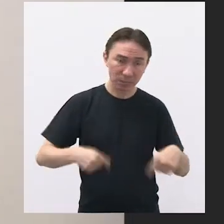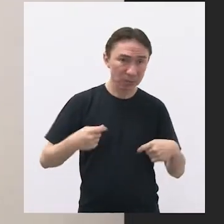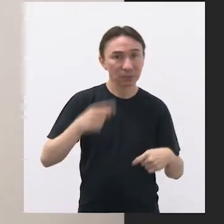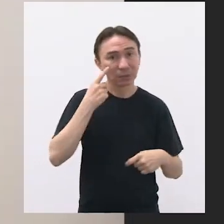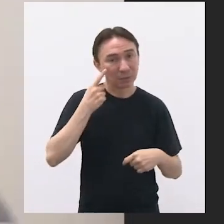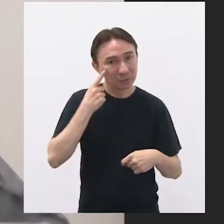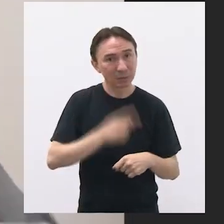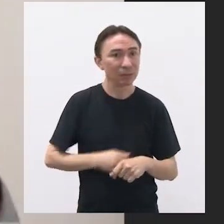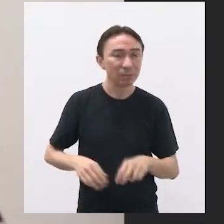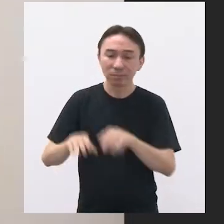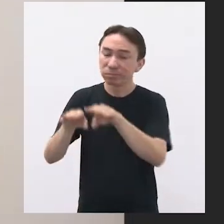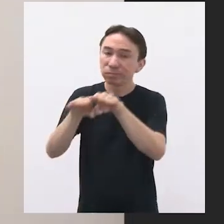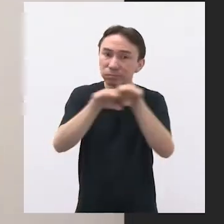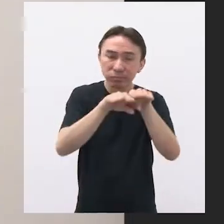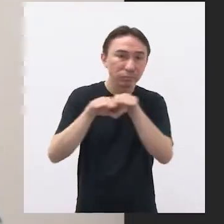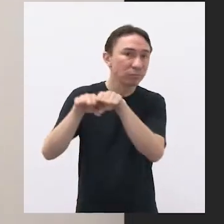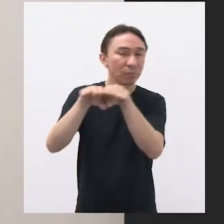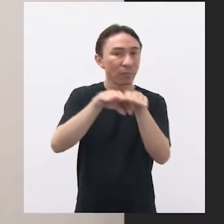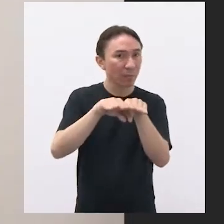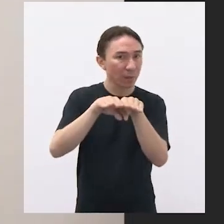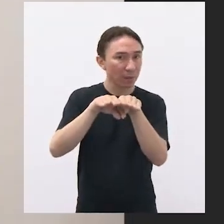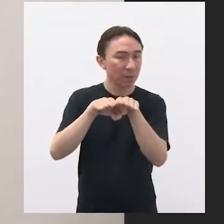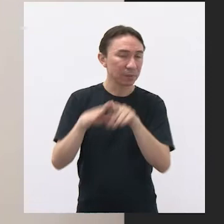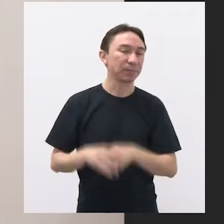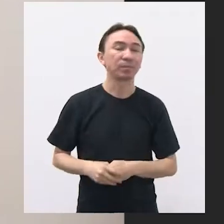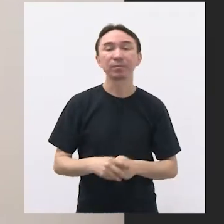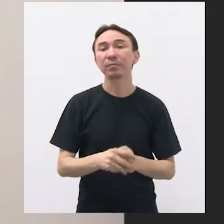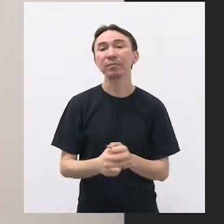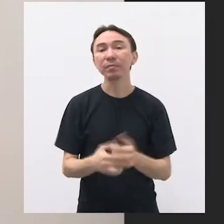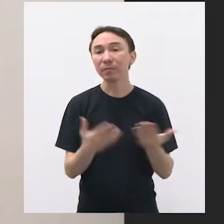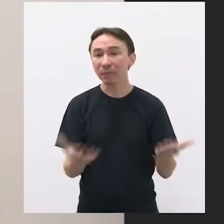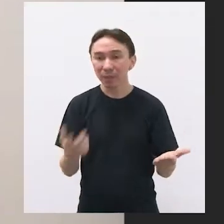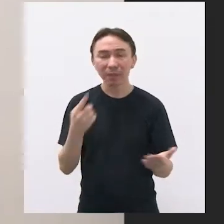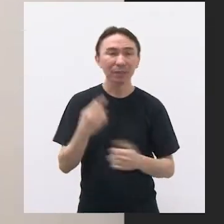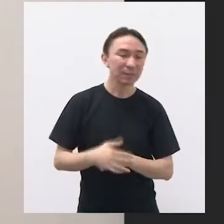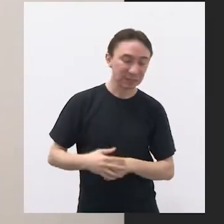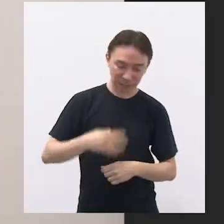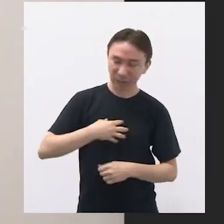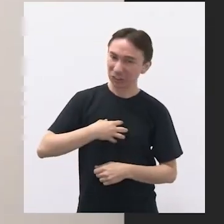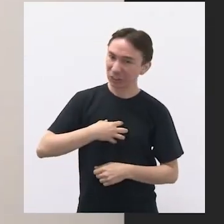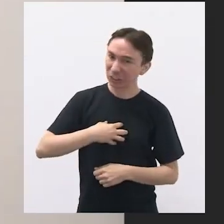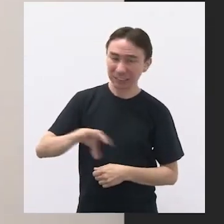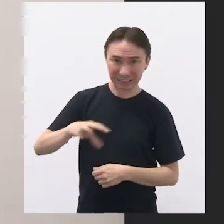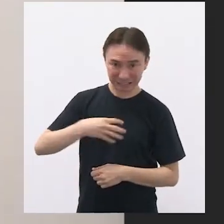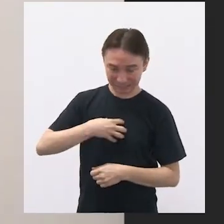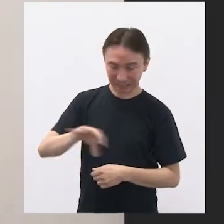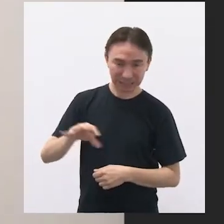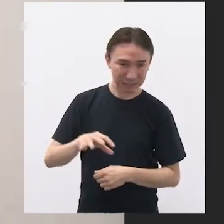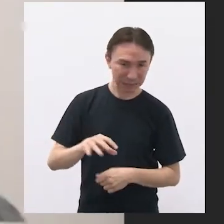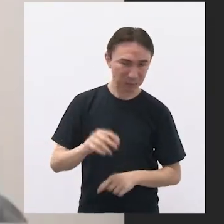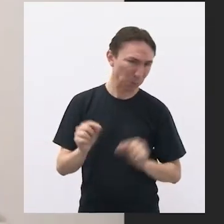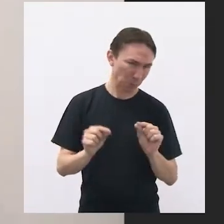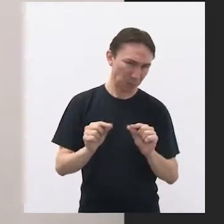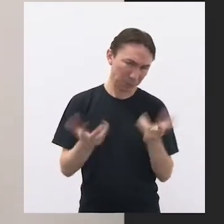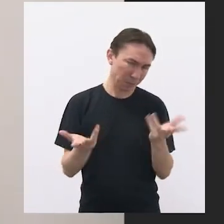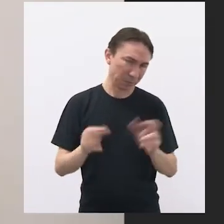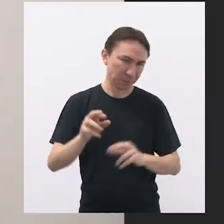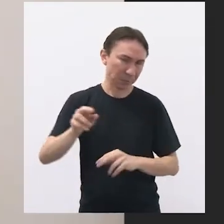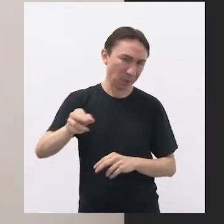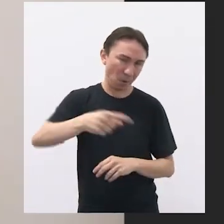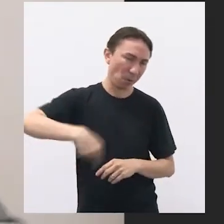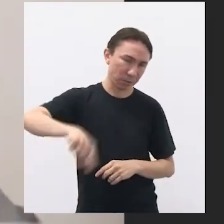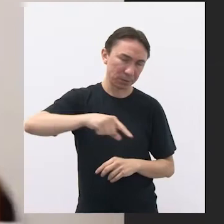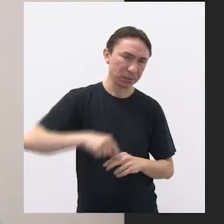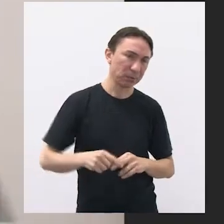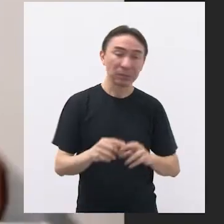pensando nessas identidades, né, quais são elas? Então, assim, de maneira geral, muito mais para que a gente possa entender,